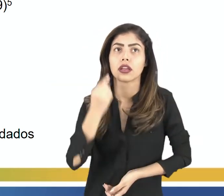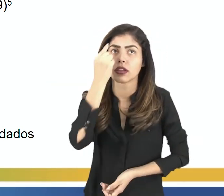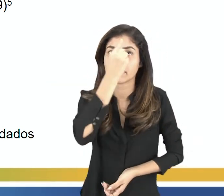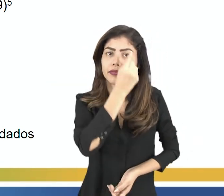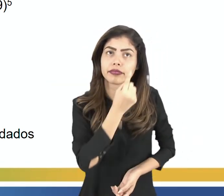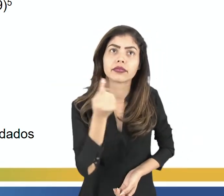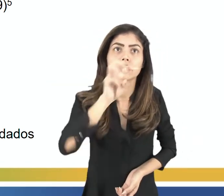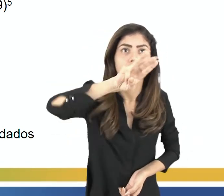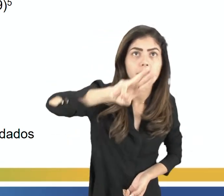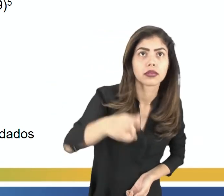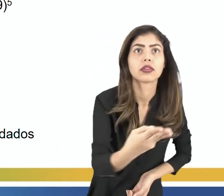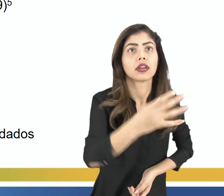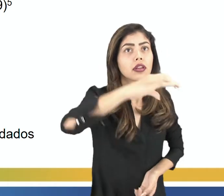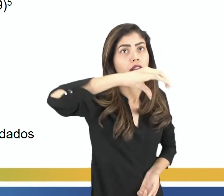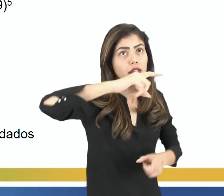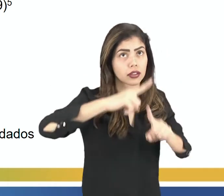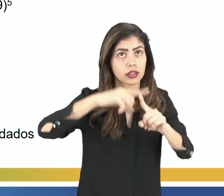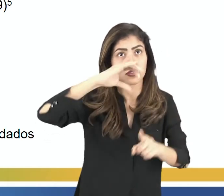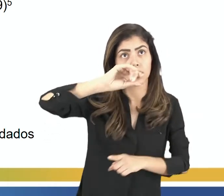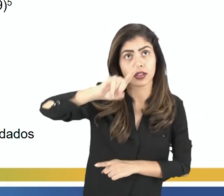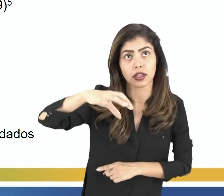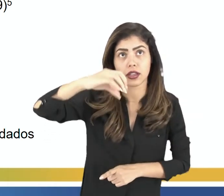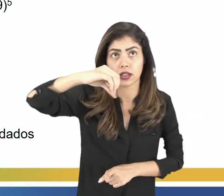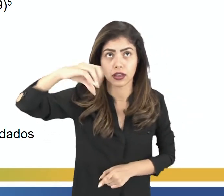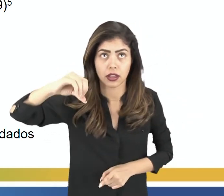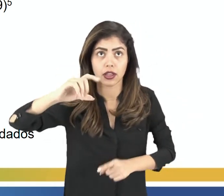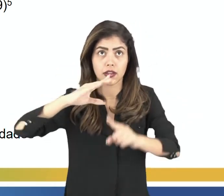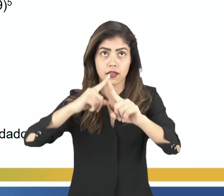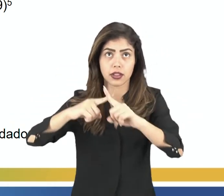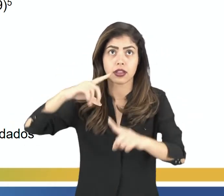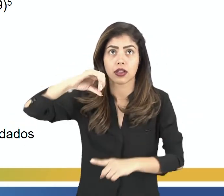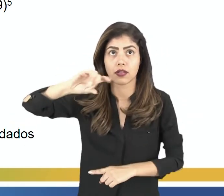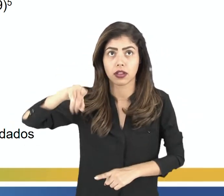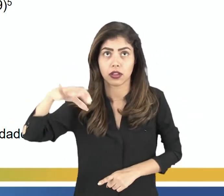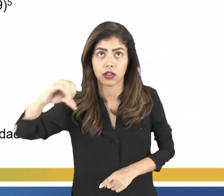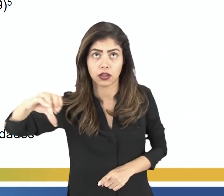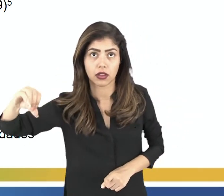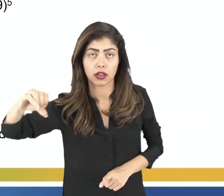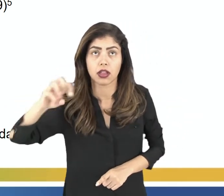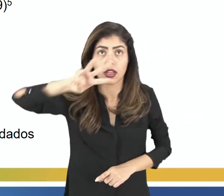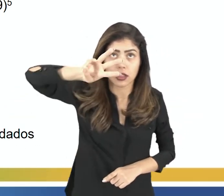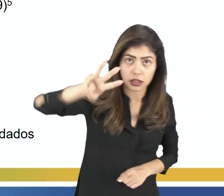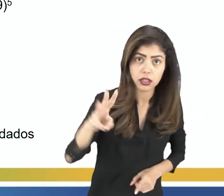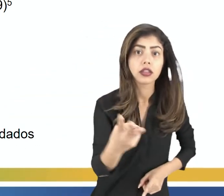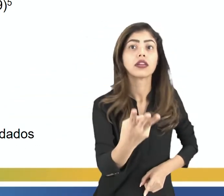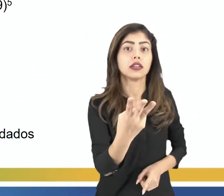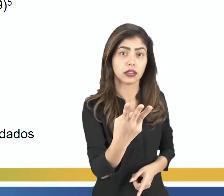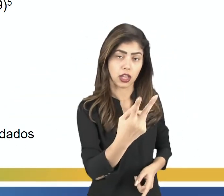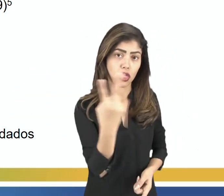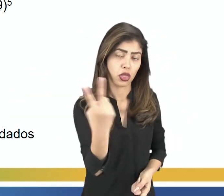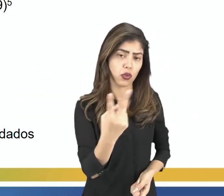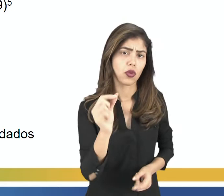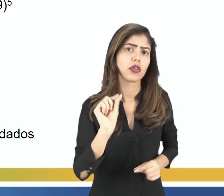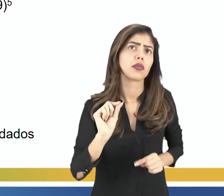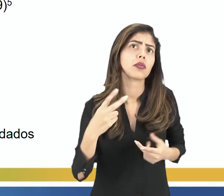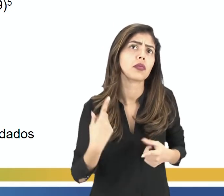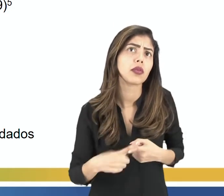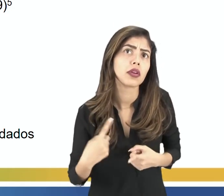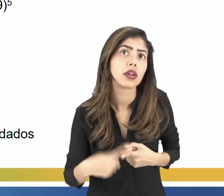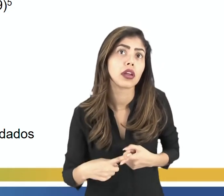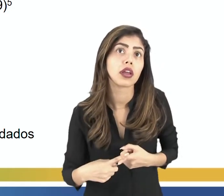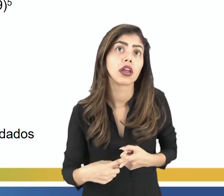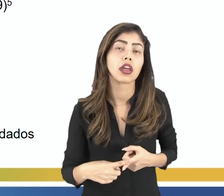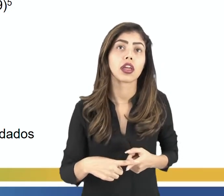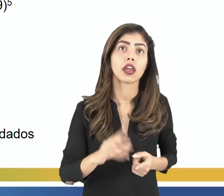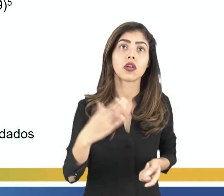hora corresponde a 3.000 vezes 0,99 vezes 0,99. Por que nós temos 2 vezes 0,99?